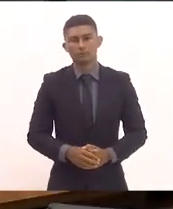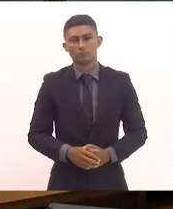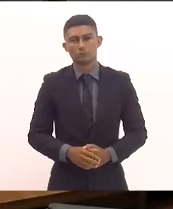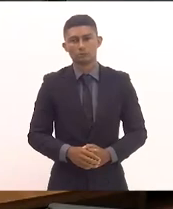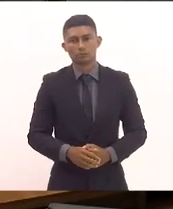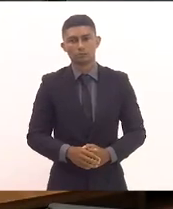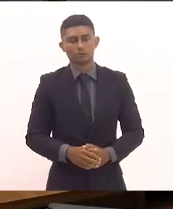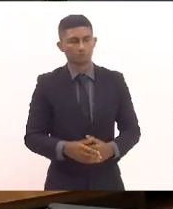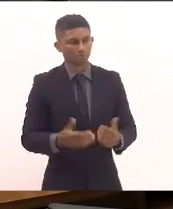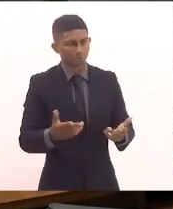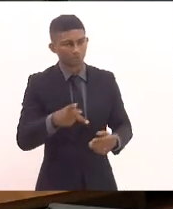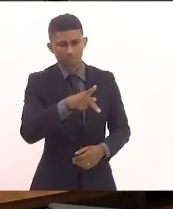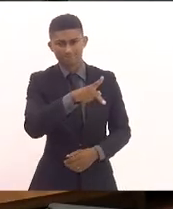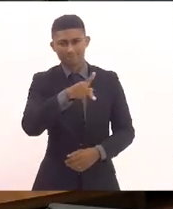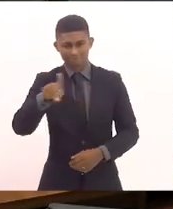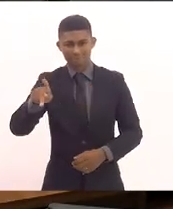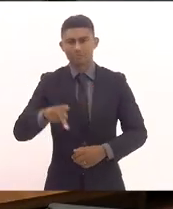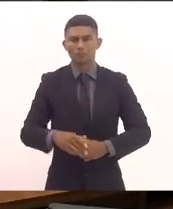Presidente.